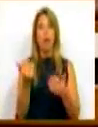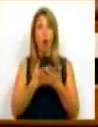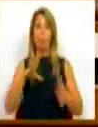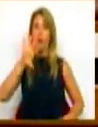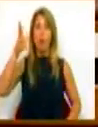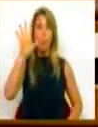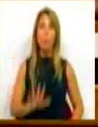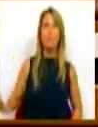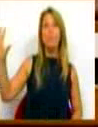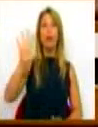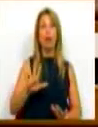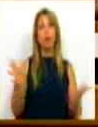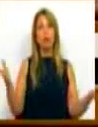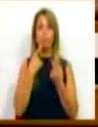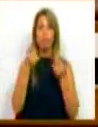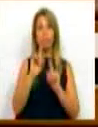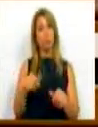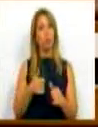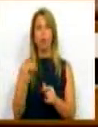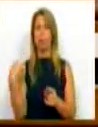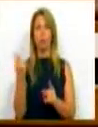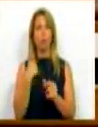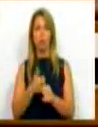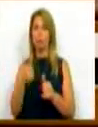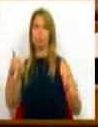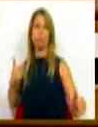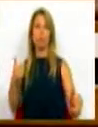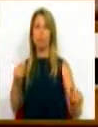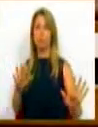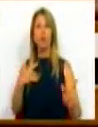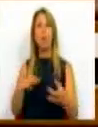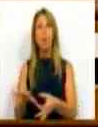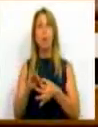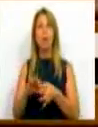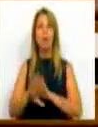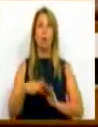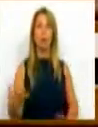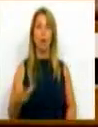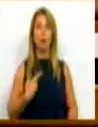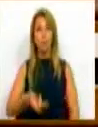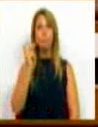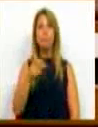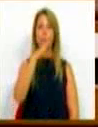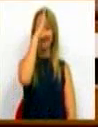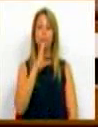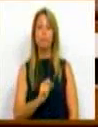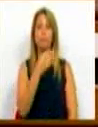vez mais, distanciamos-nos da coligação de direita. Os anos de governação do